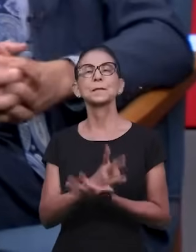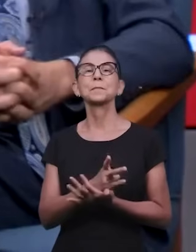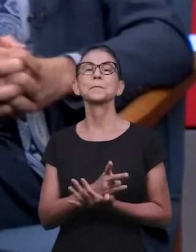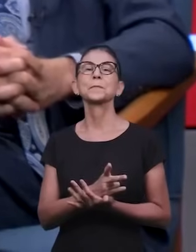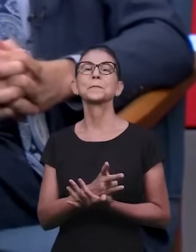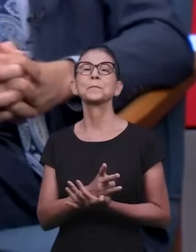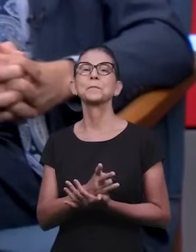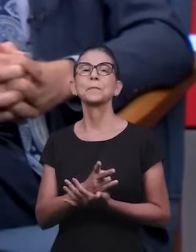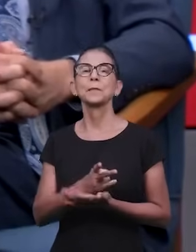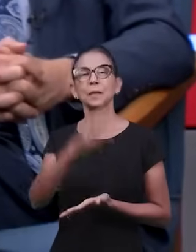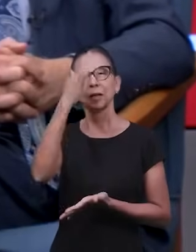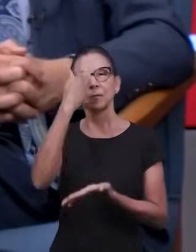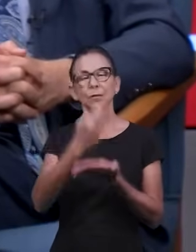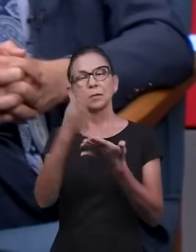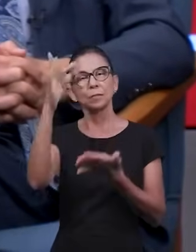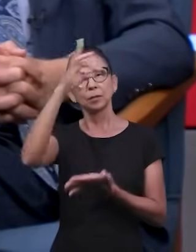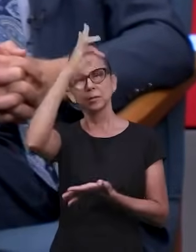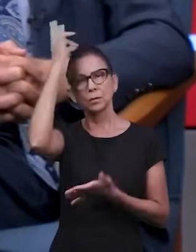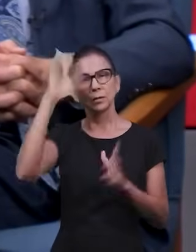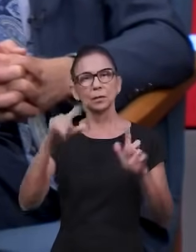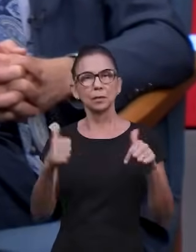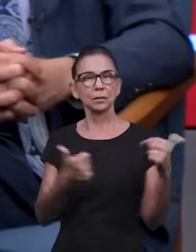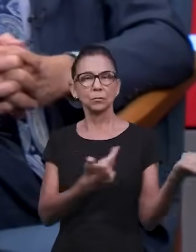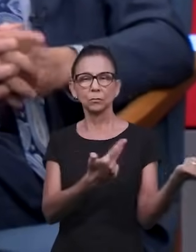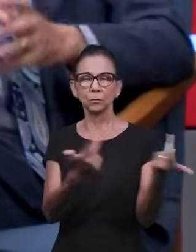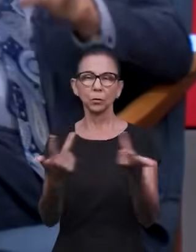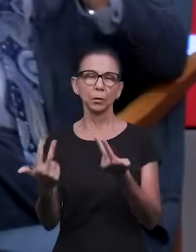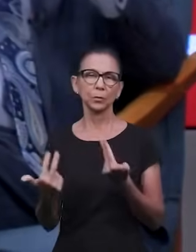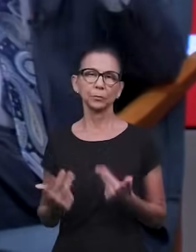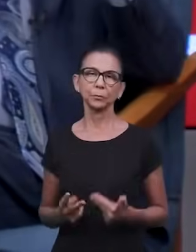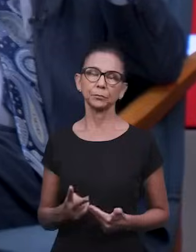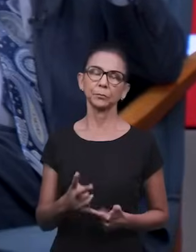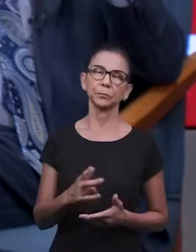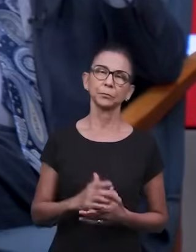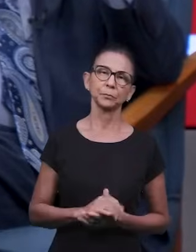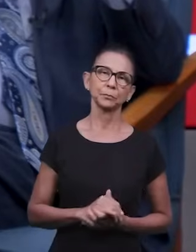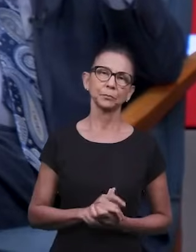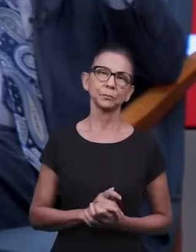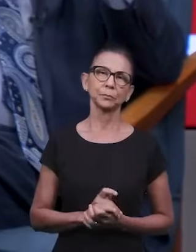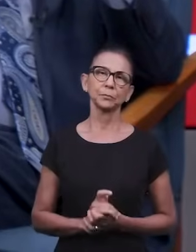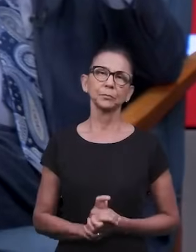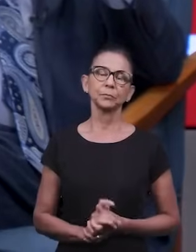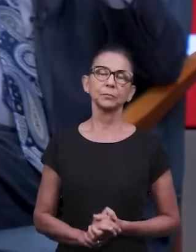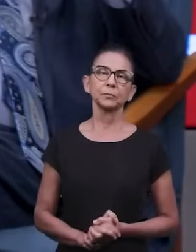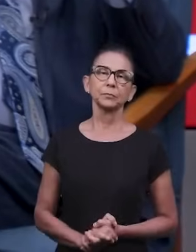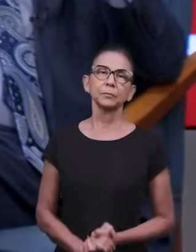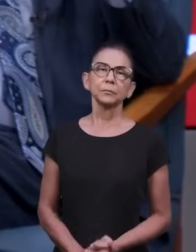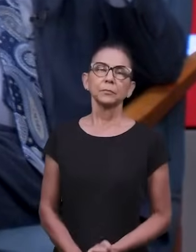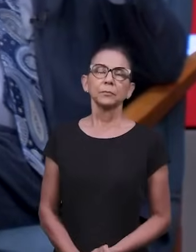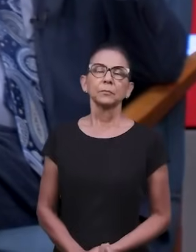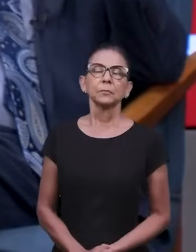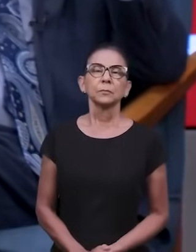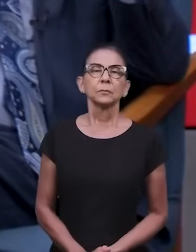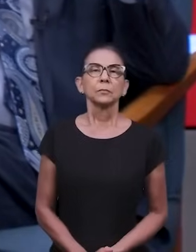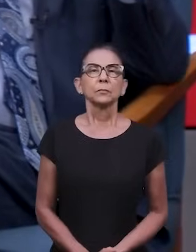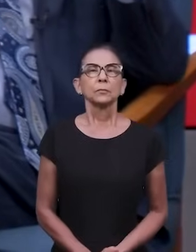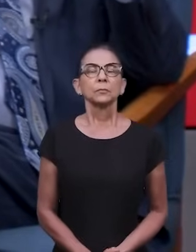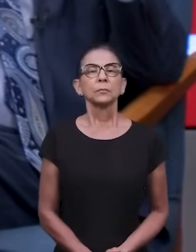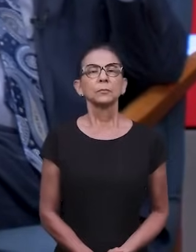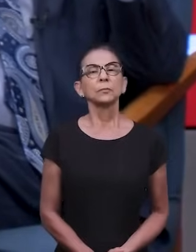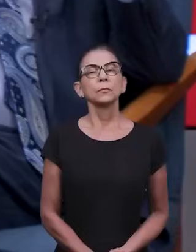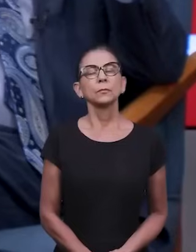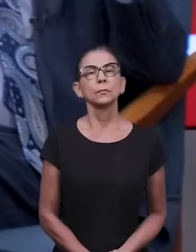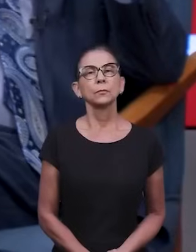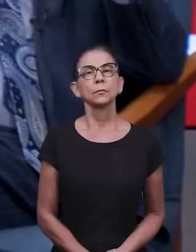a mesma e a operação é a mesma Então meus irmãos ministério